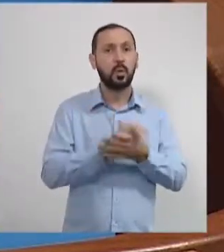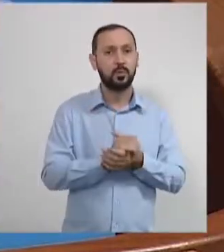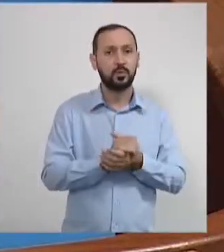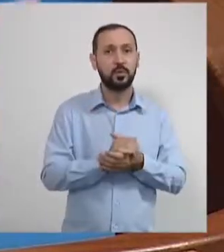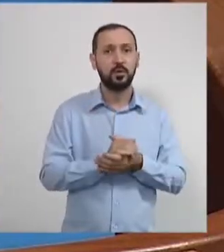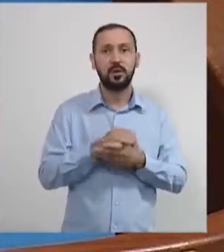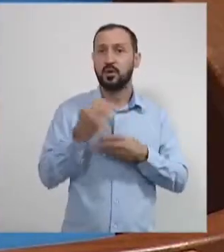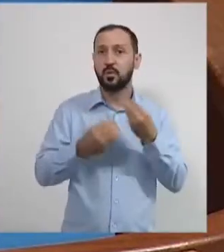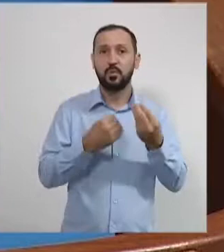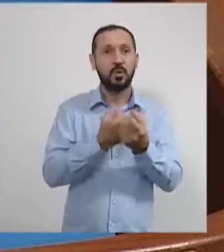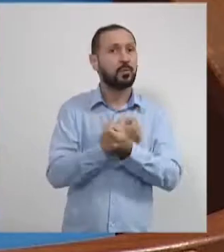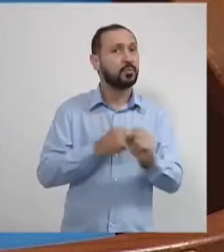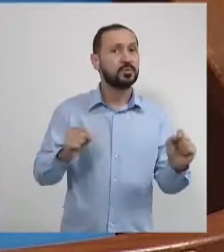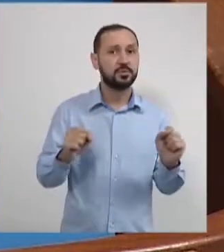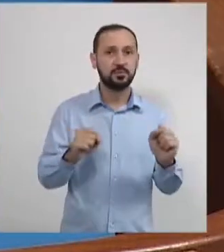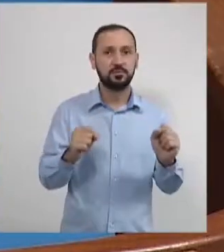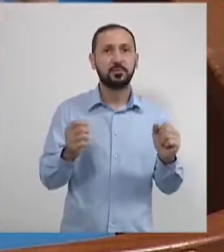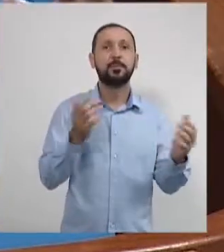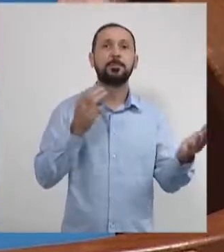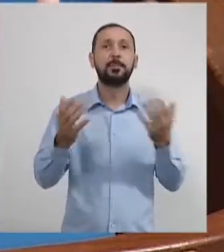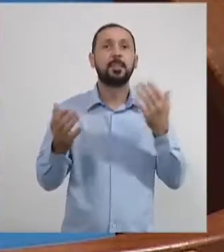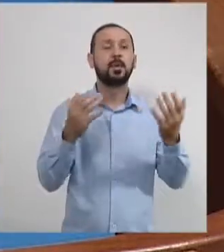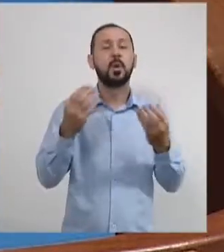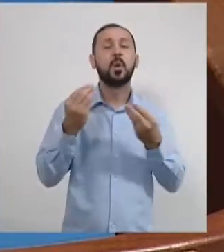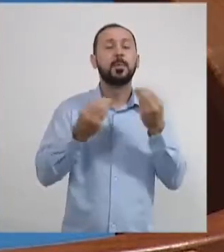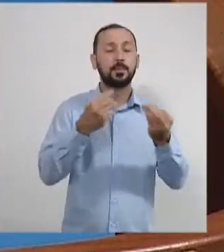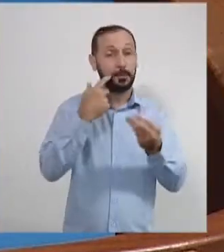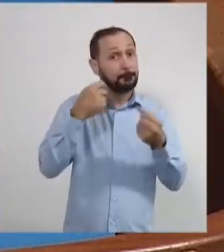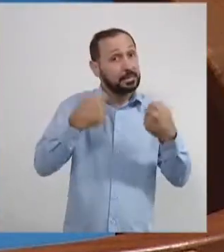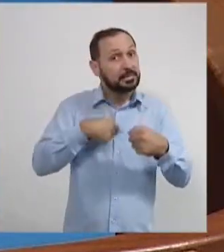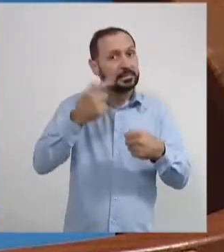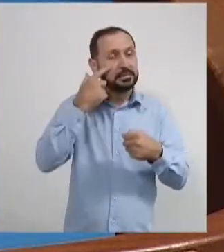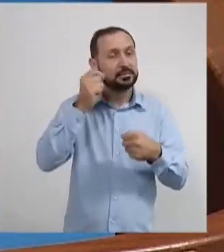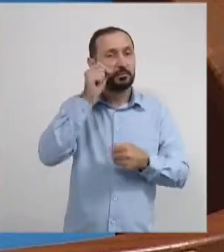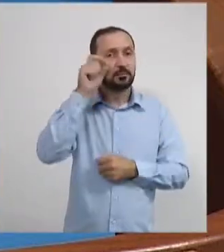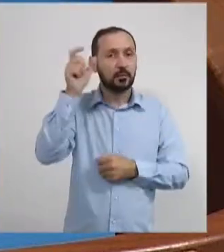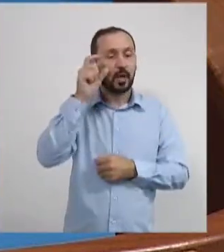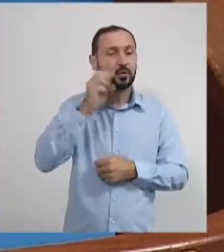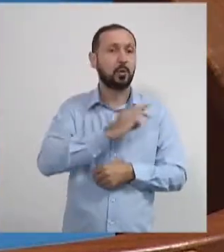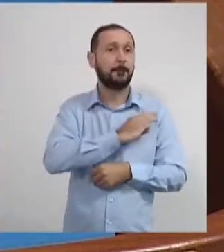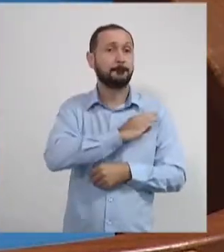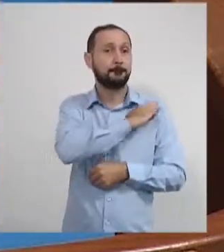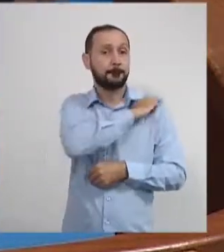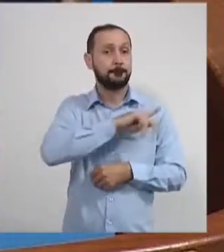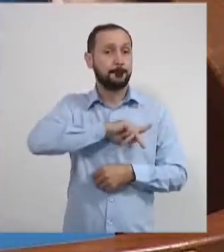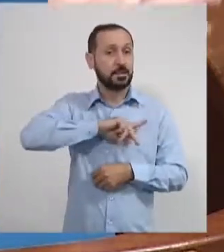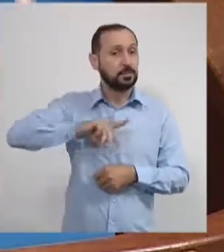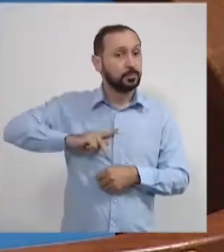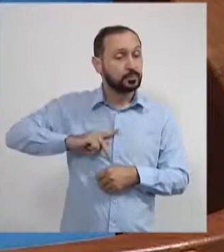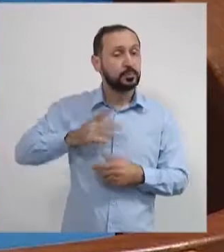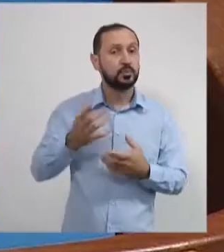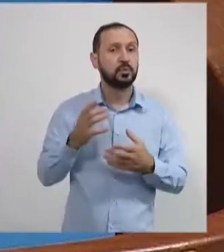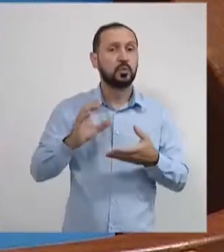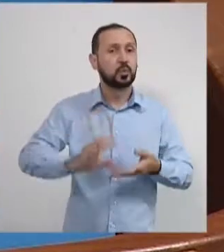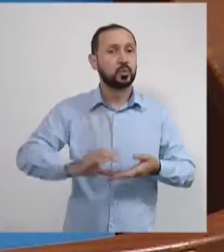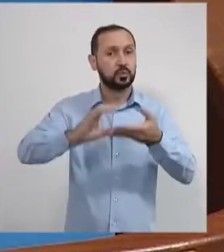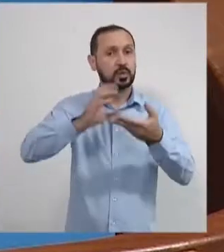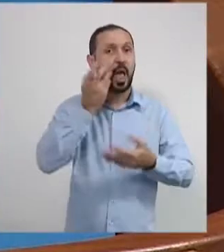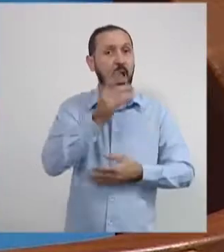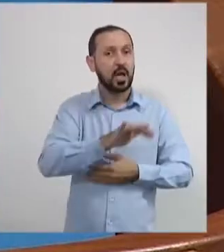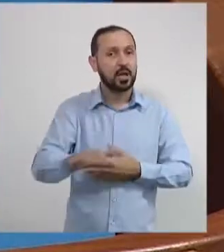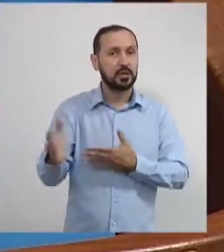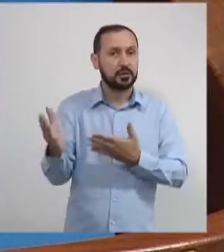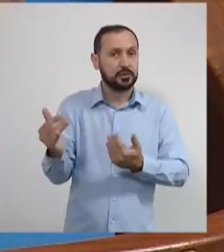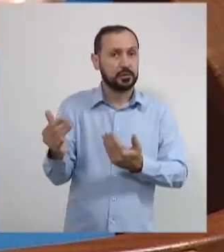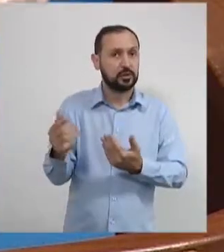caso absurdo. Então, é preciso que haja, do ponto de vista do Ministério Público, do Conselho da Criança,